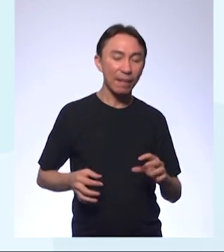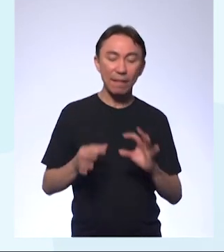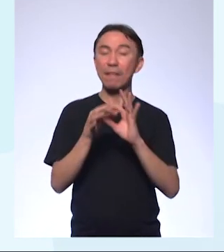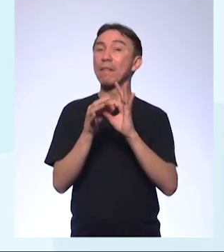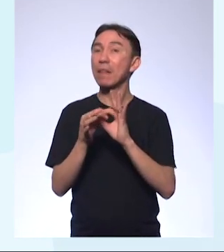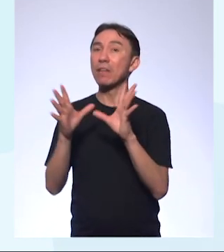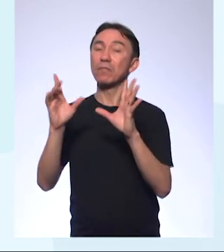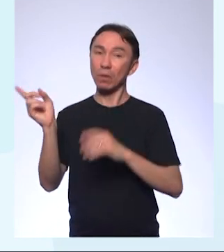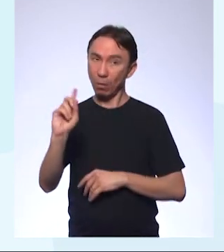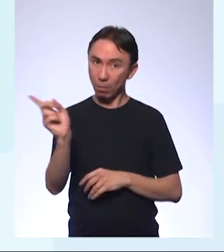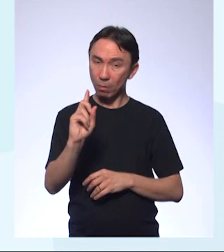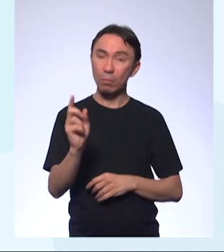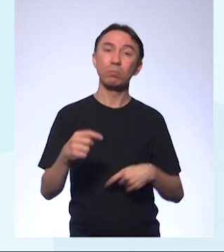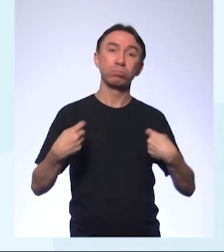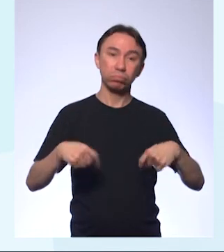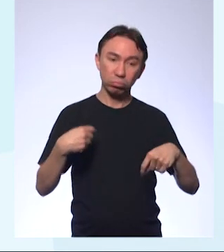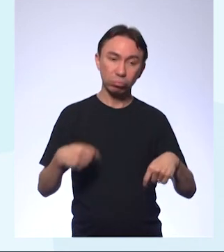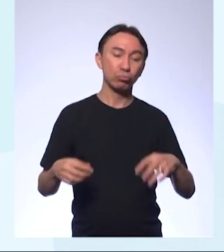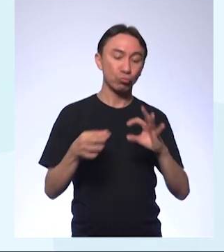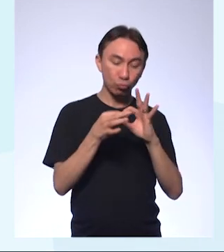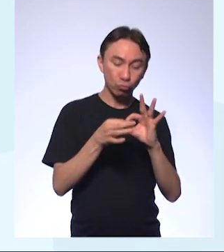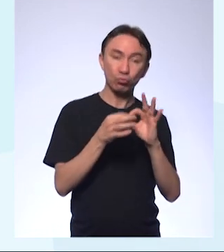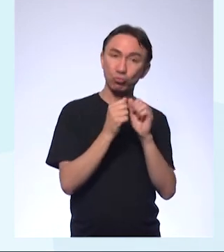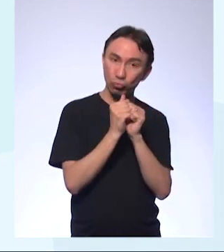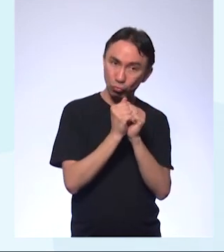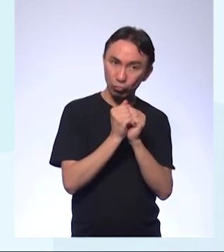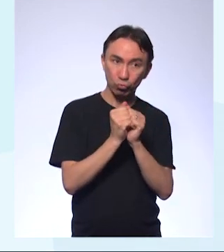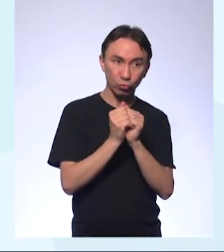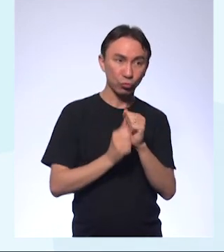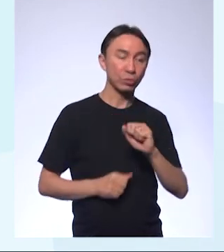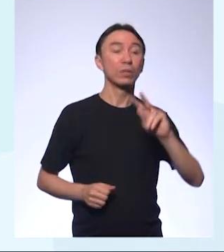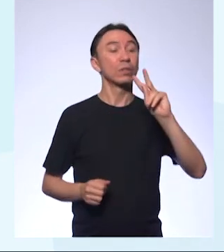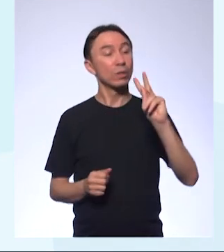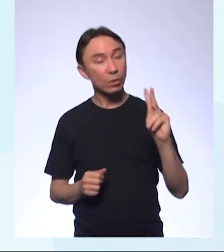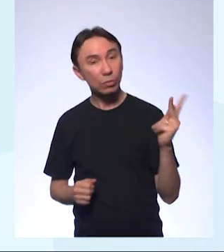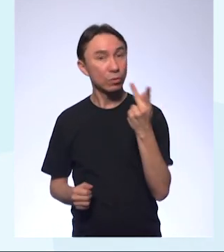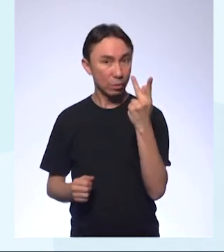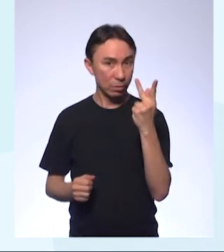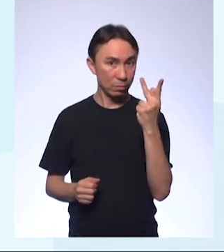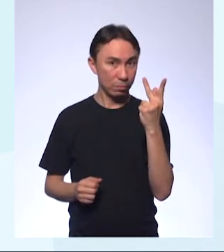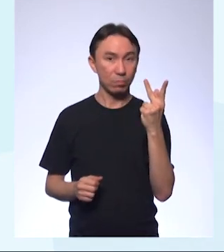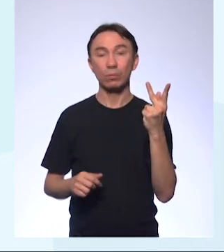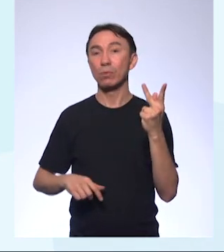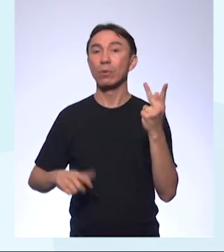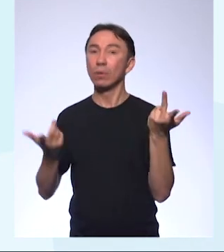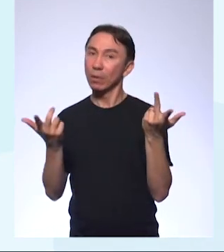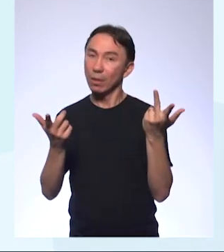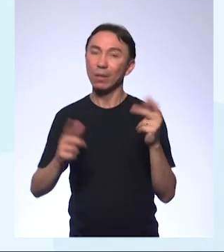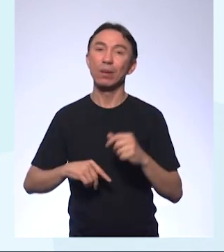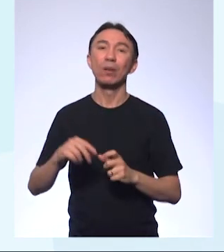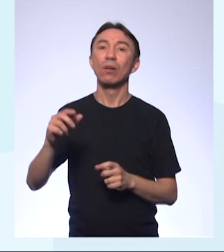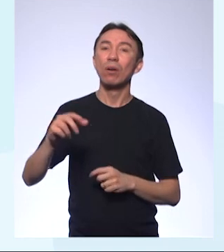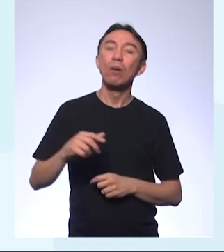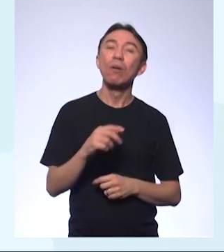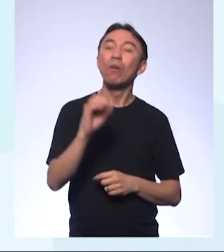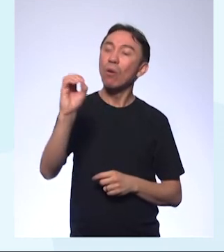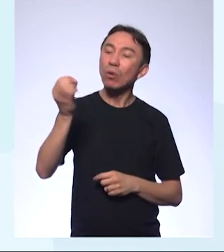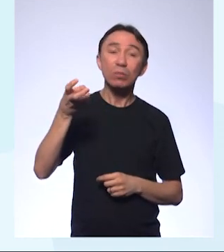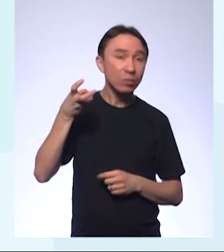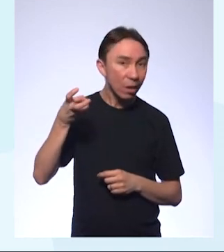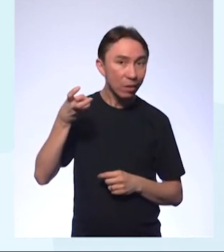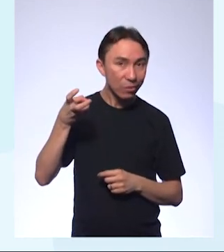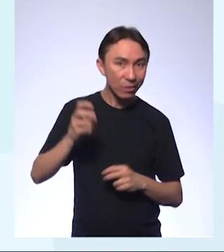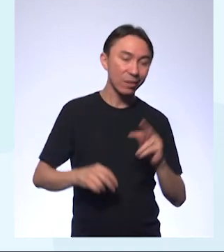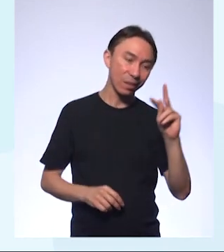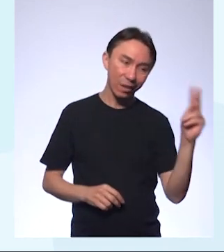já disse, eles são sempre associados. No caso do hidrogênio com oxigênio da água, H2O, o carbono, que vai ser